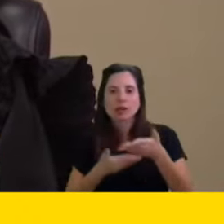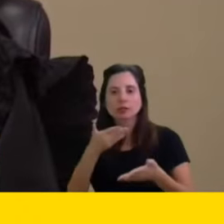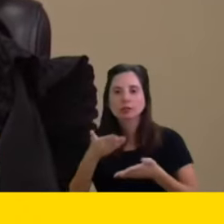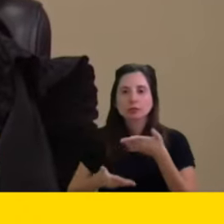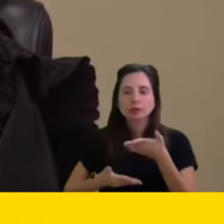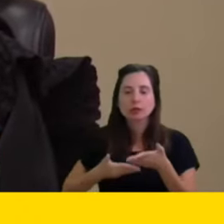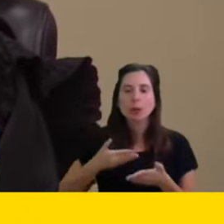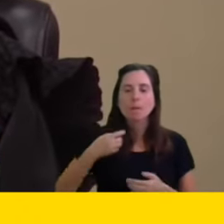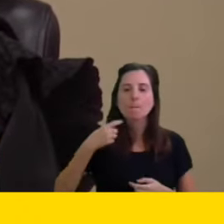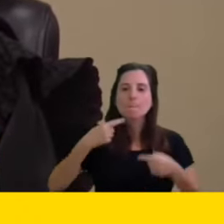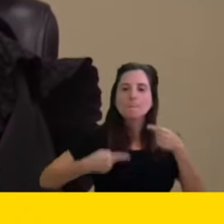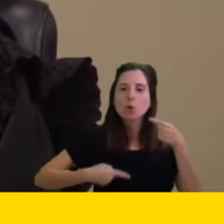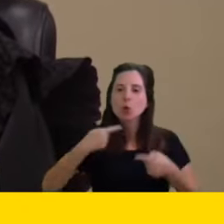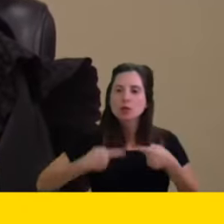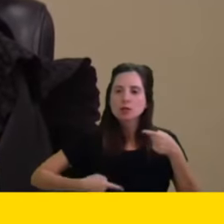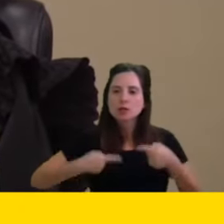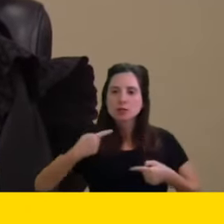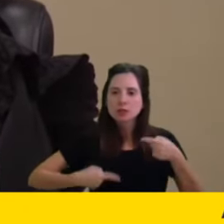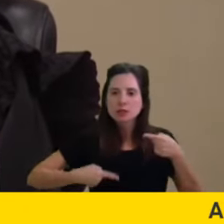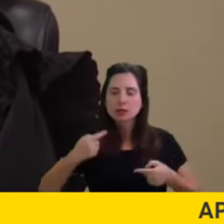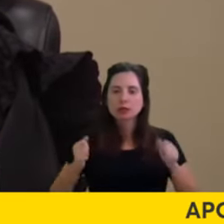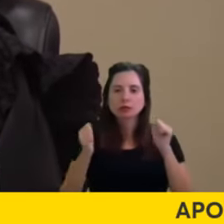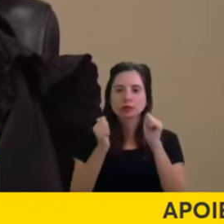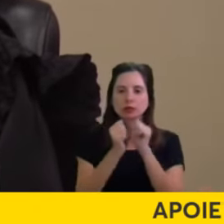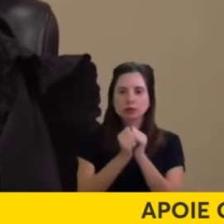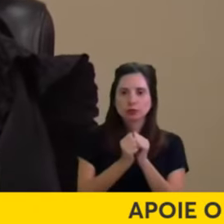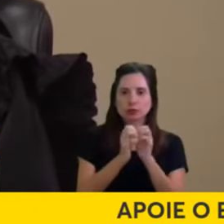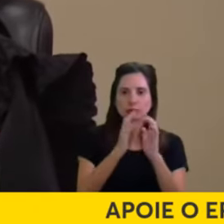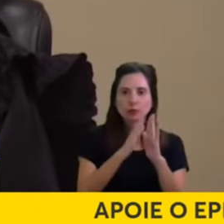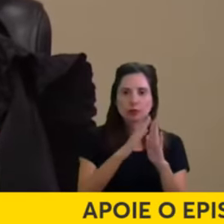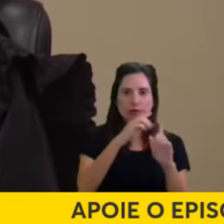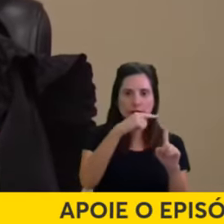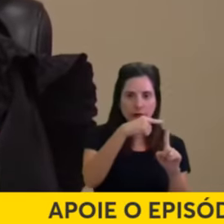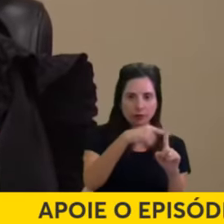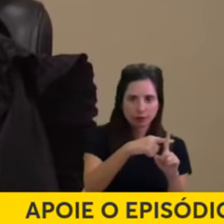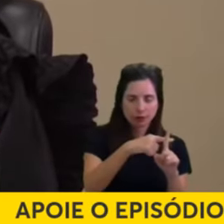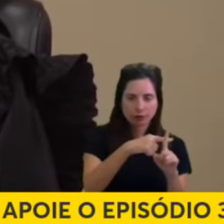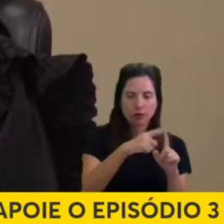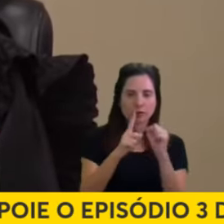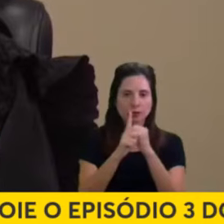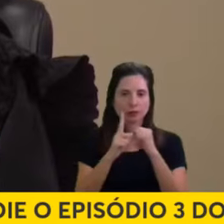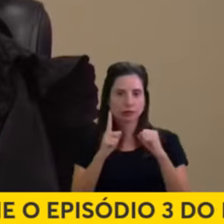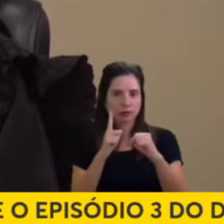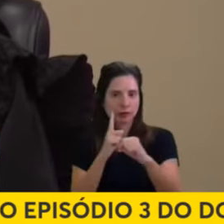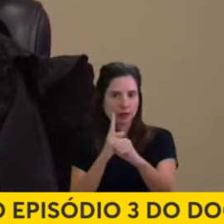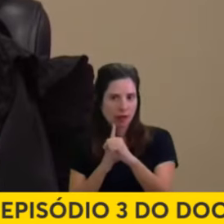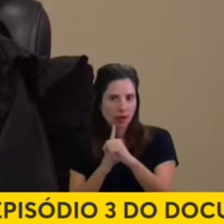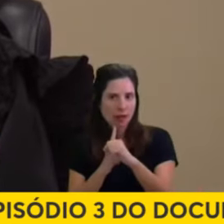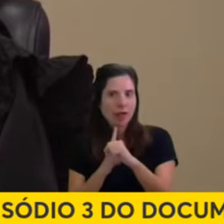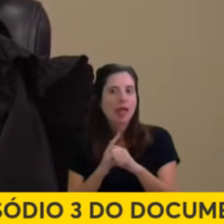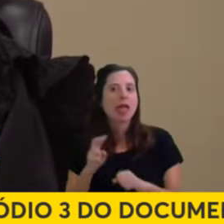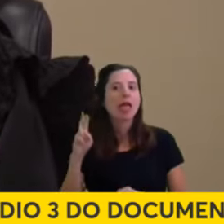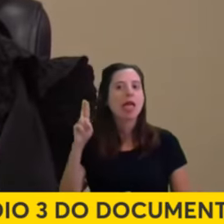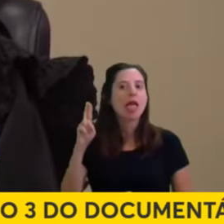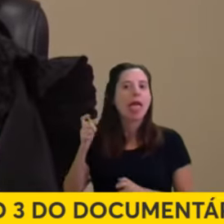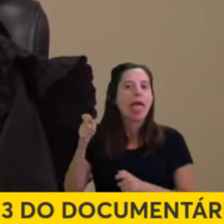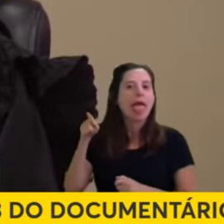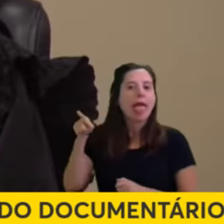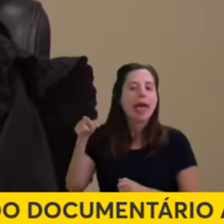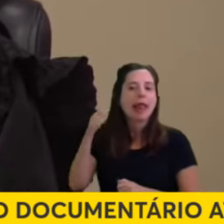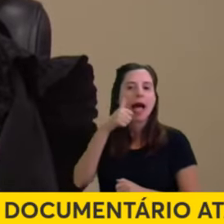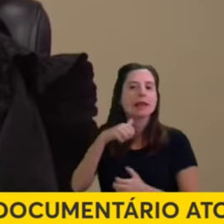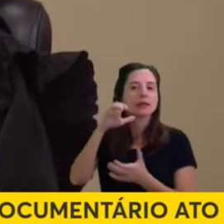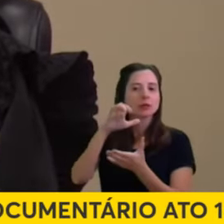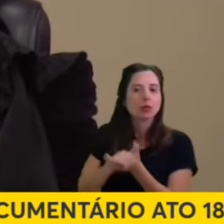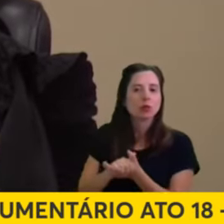Sérgio moro junto a público evangélico Cristão e que a sociedade individual de Uziel é administrada por sua esposa Ana Helena Barroso Pires Santana dos